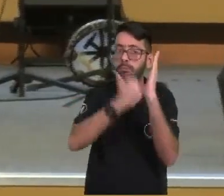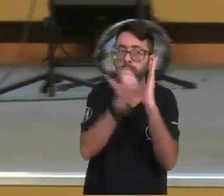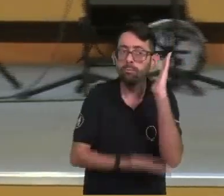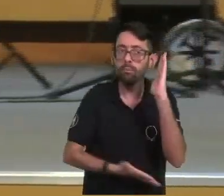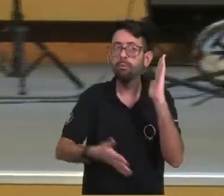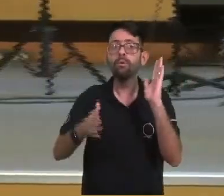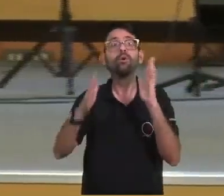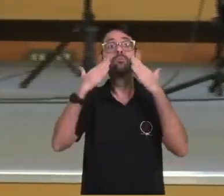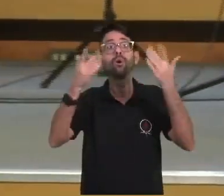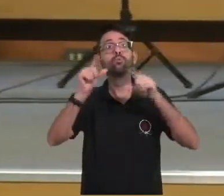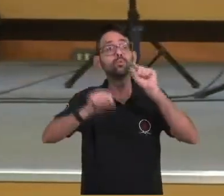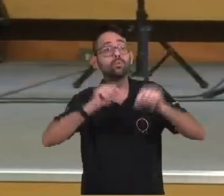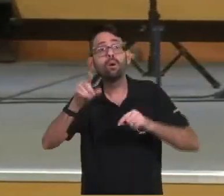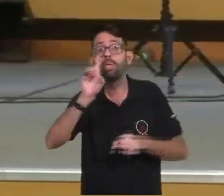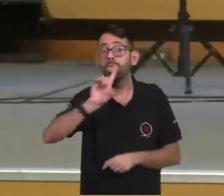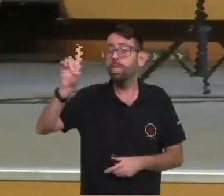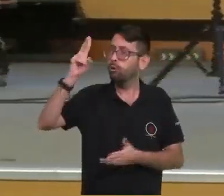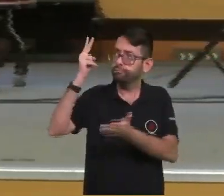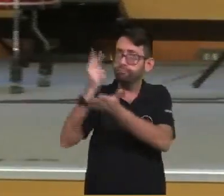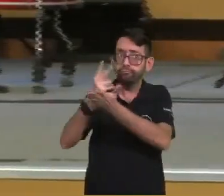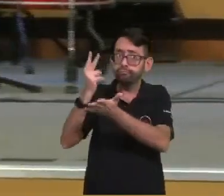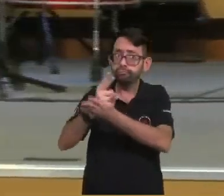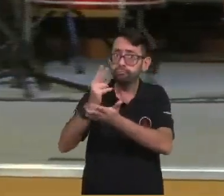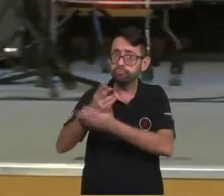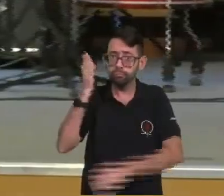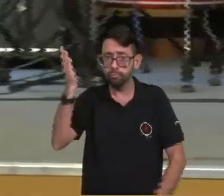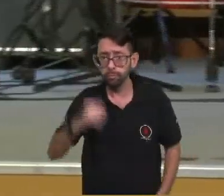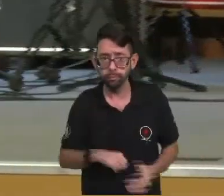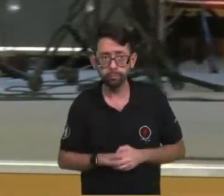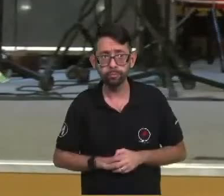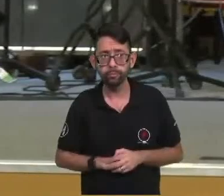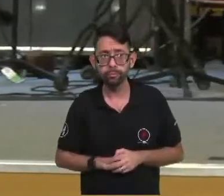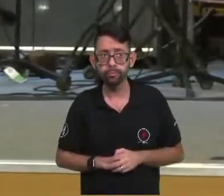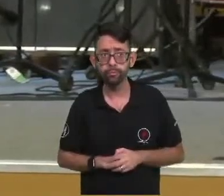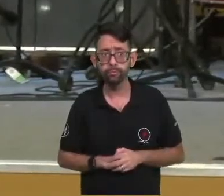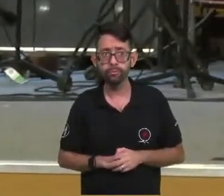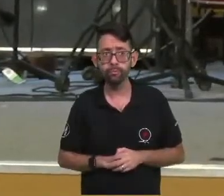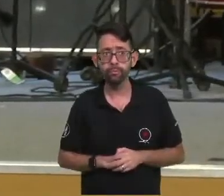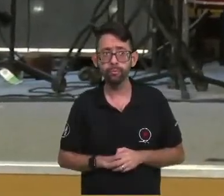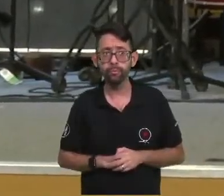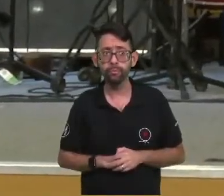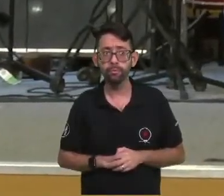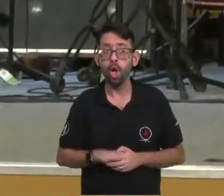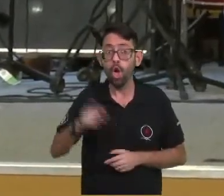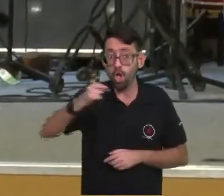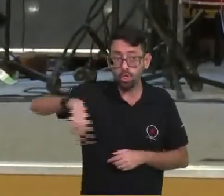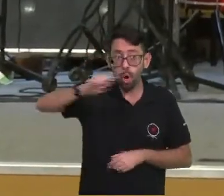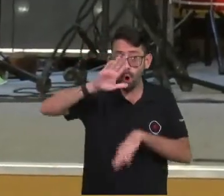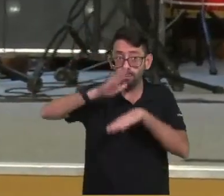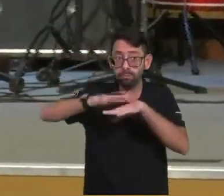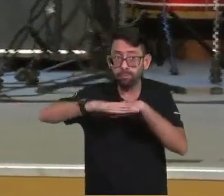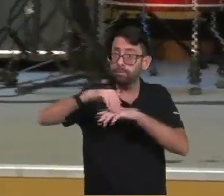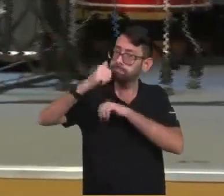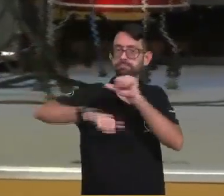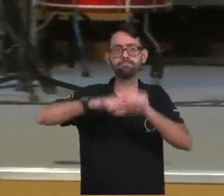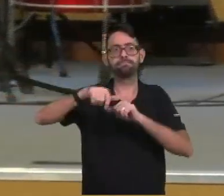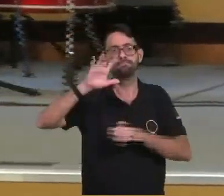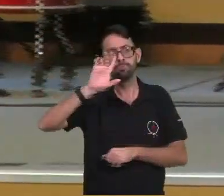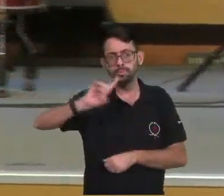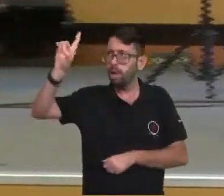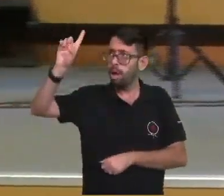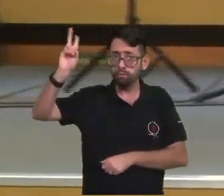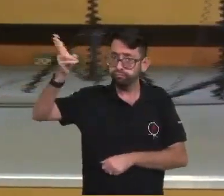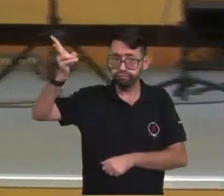mundo de que Deus continua onde sempre esteve. Quem tem que mudar somos nós. É isso que ele está falando. Eu estou resolvido a fazer